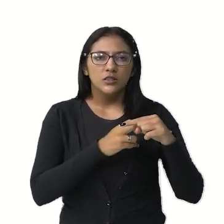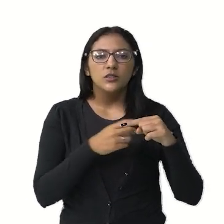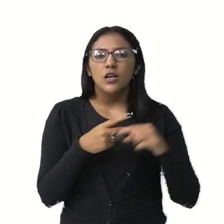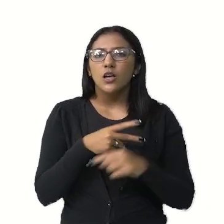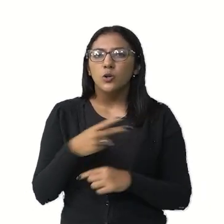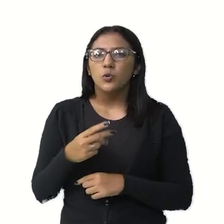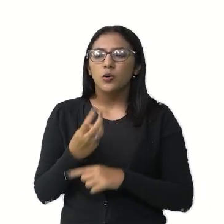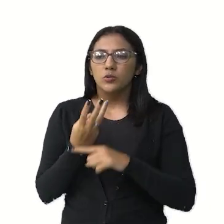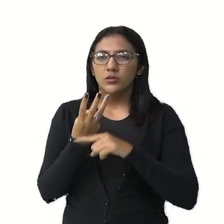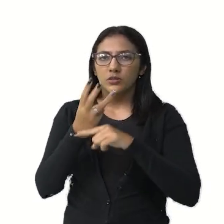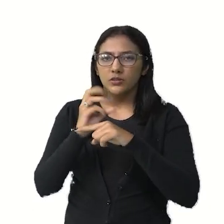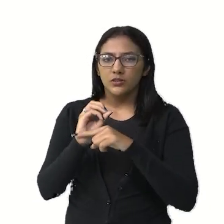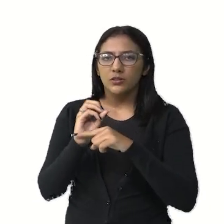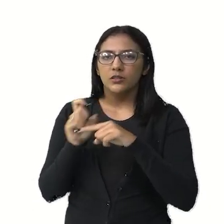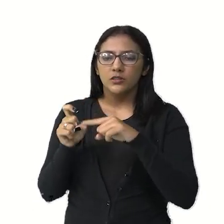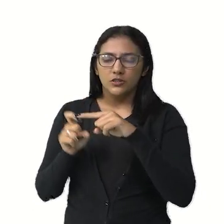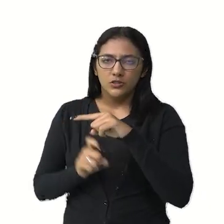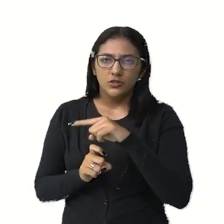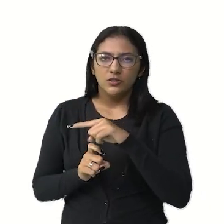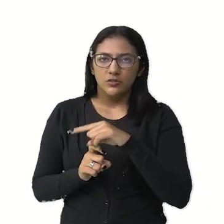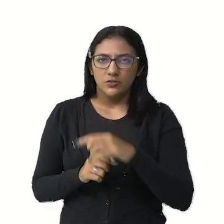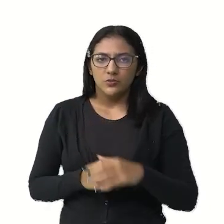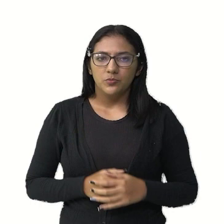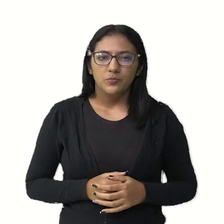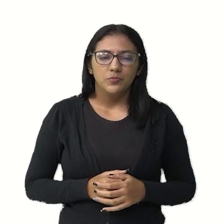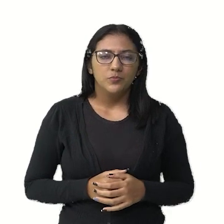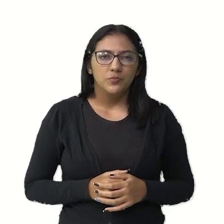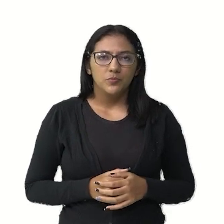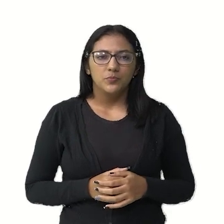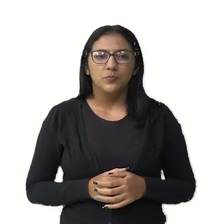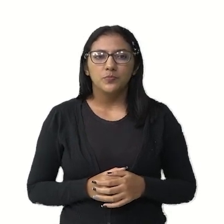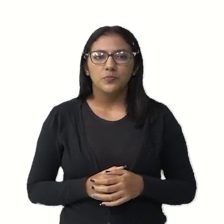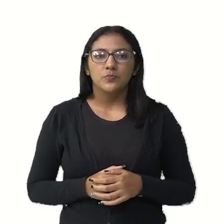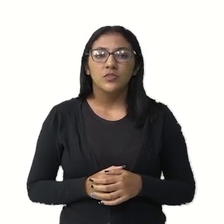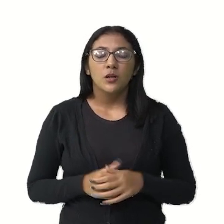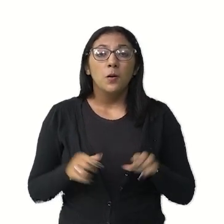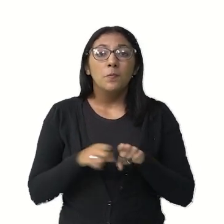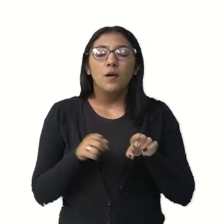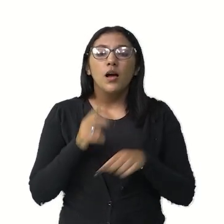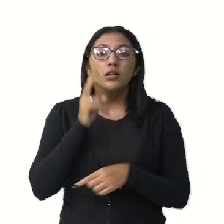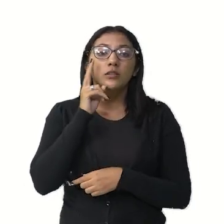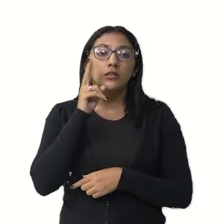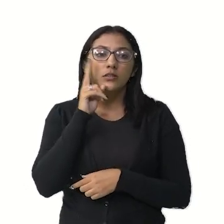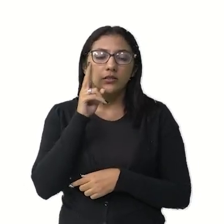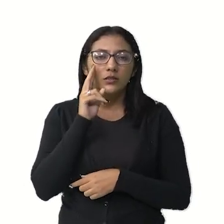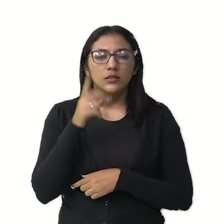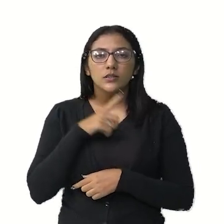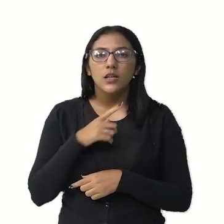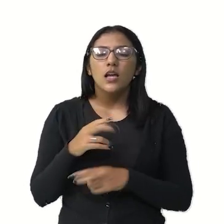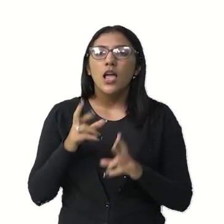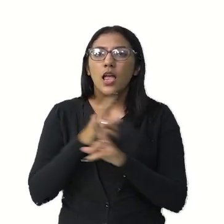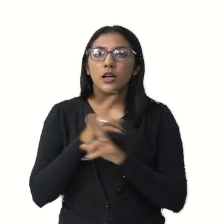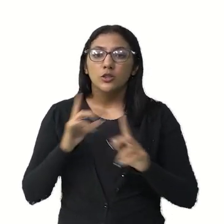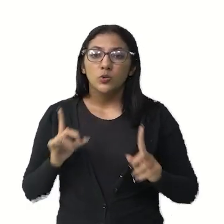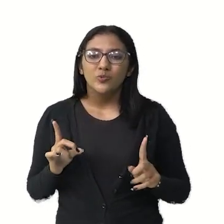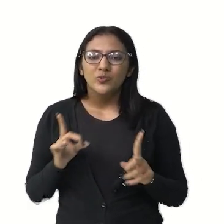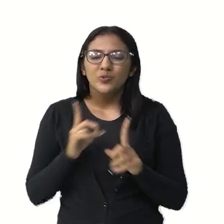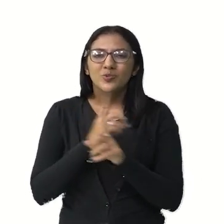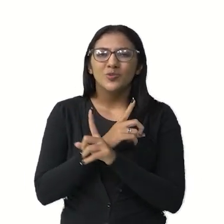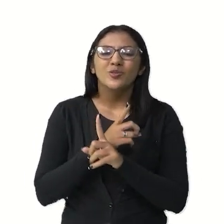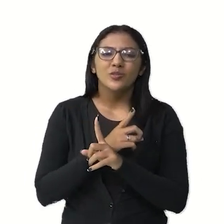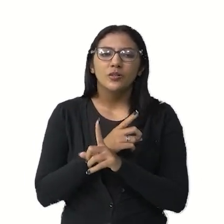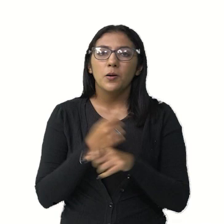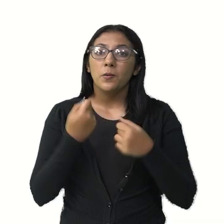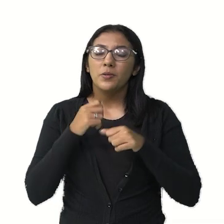a 30 sobre x, tá? Mas a gente vai lembrar que são grandezas inversamente